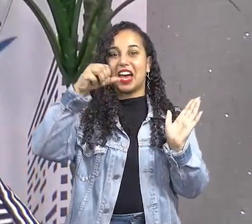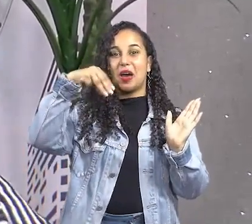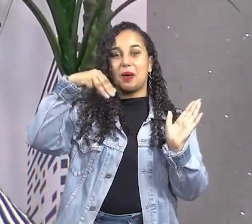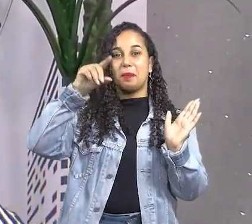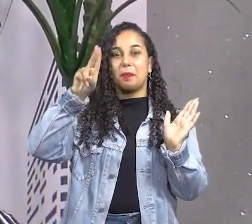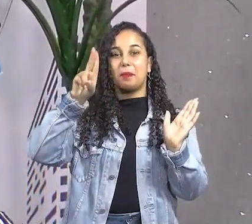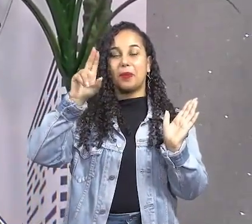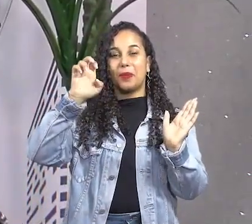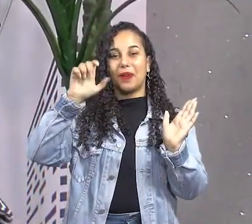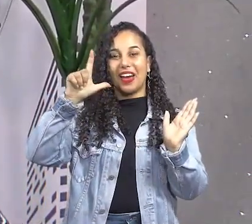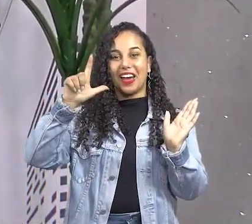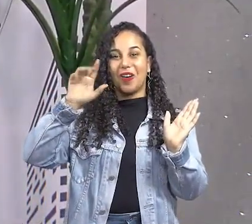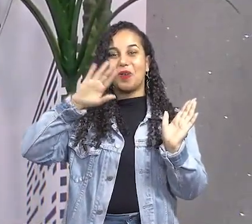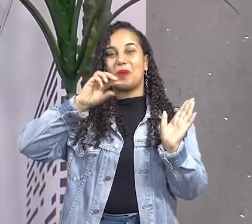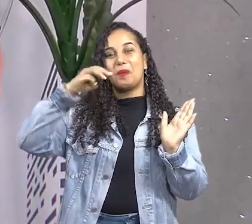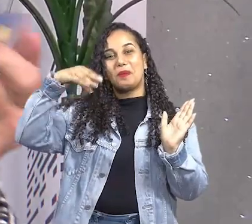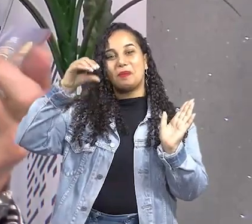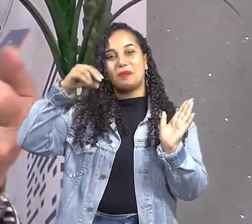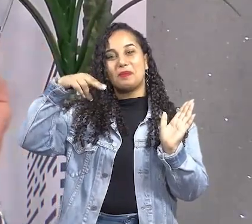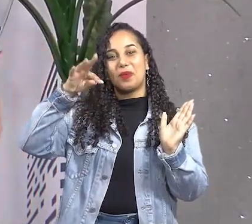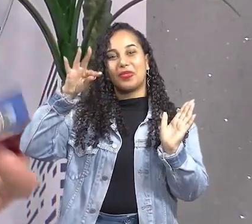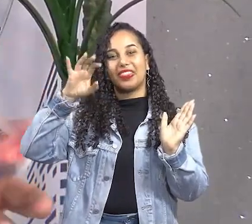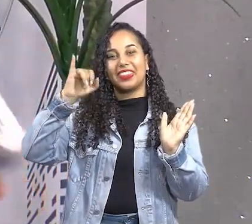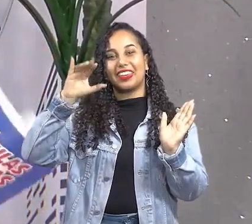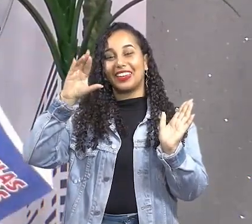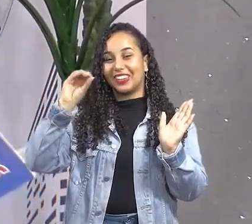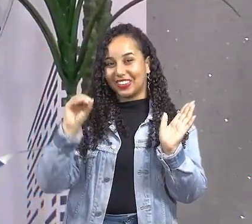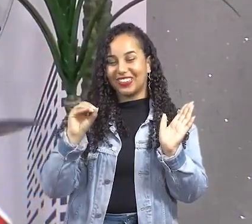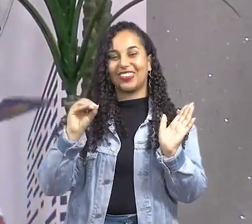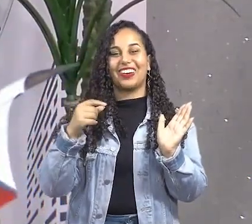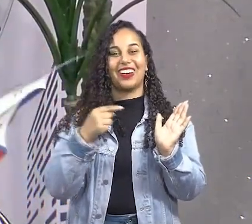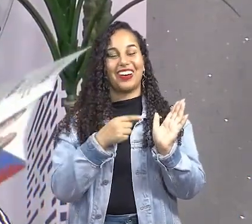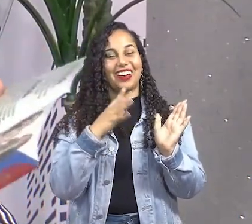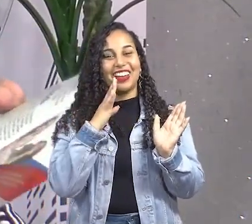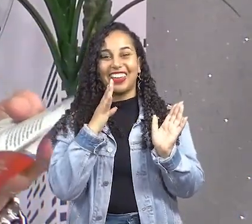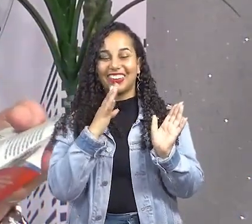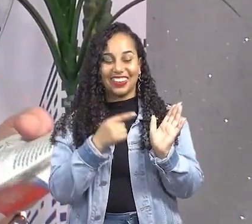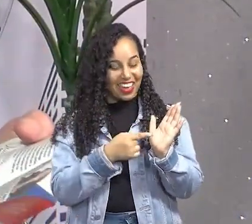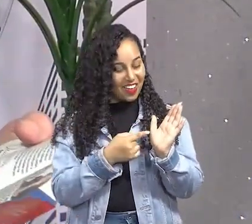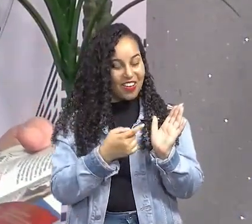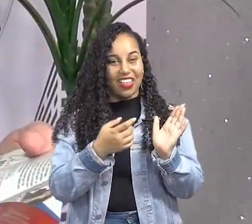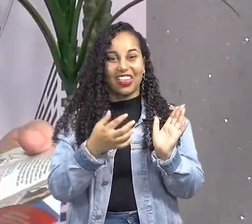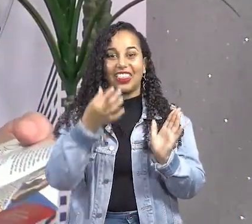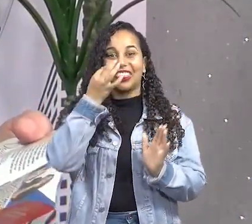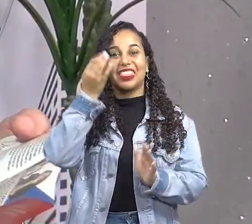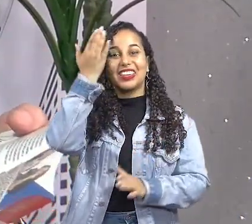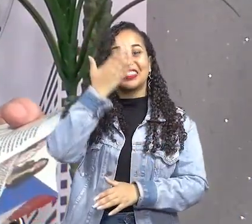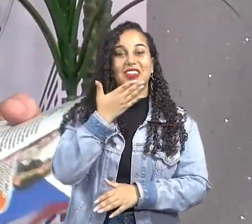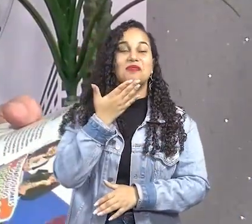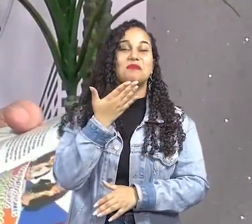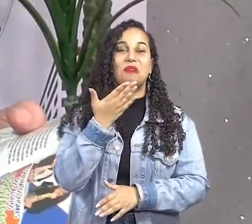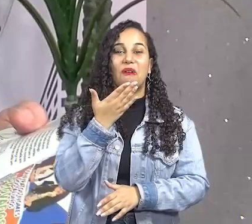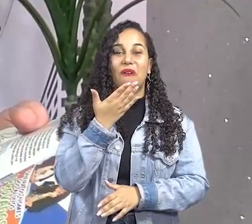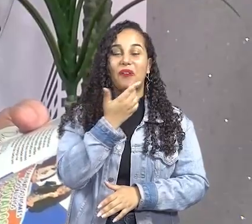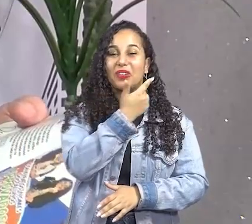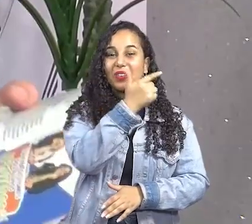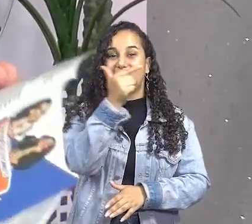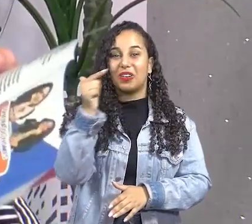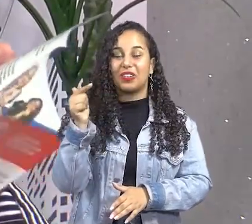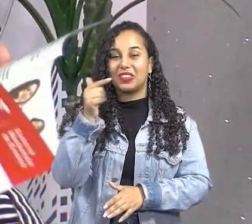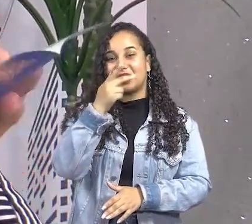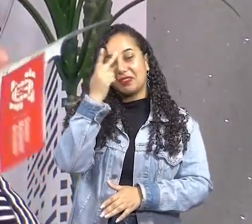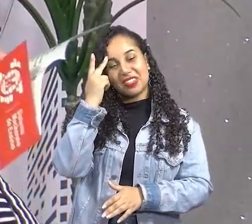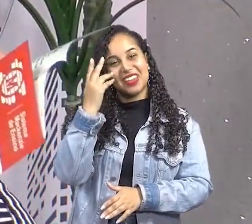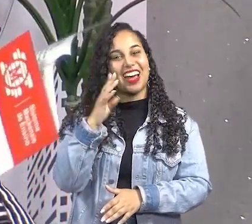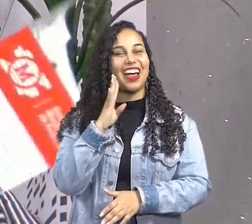Samuel Monteiro, filho do pastor Robson Monteiro. E aqui tem o testemunho, então, da Tainá Louise